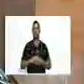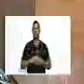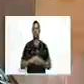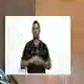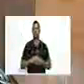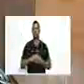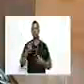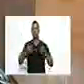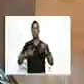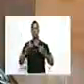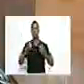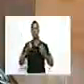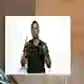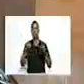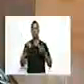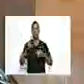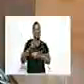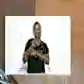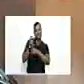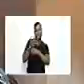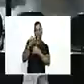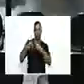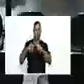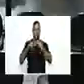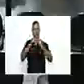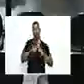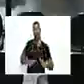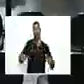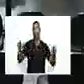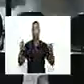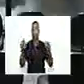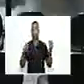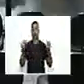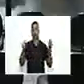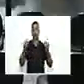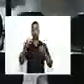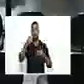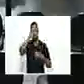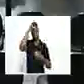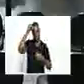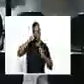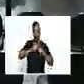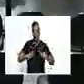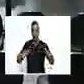a limpeza pública de Viçosa seica bem-vindo seu